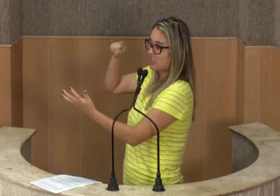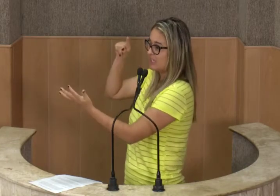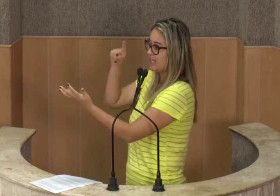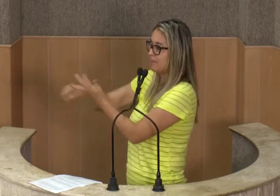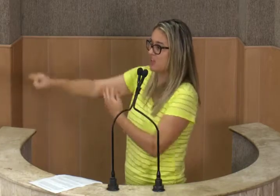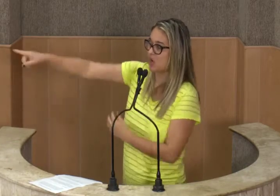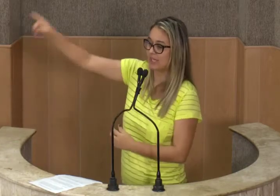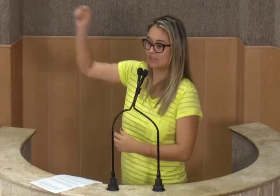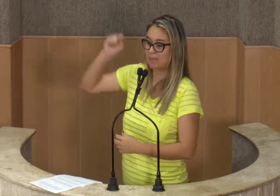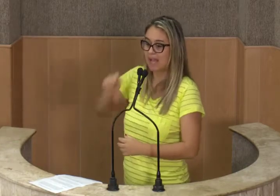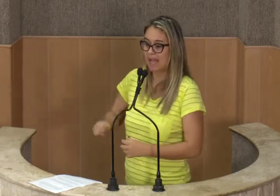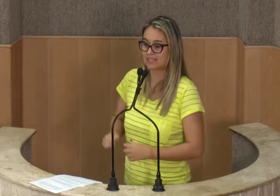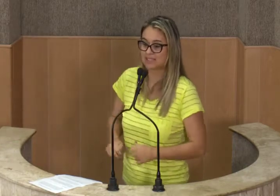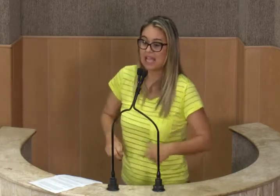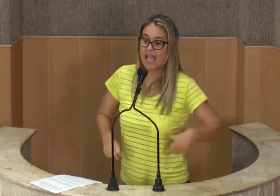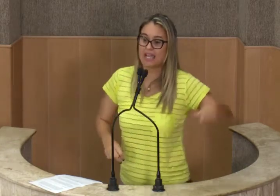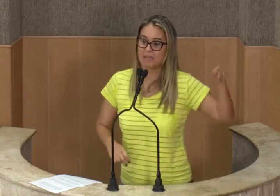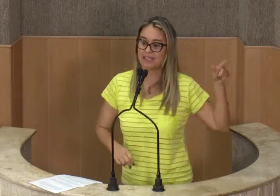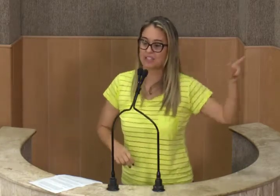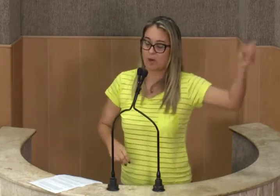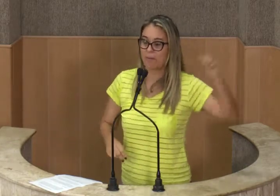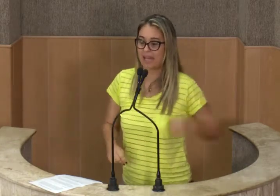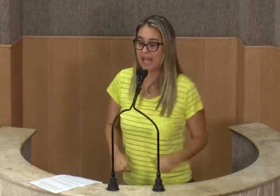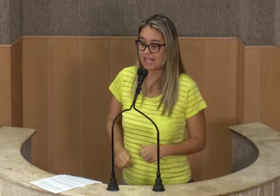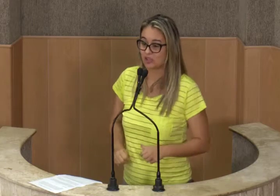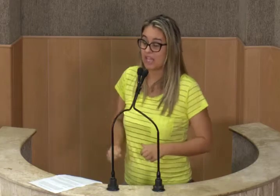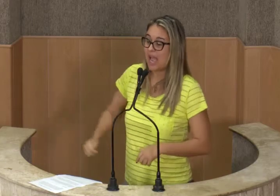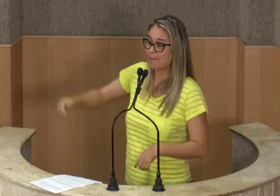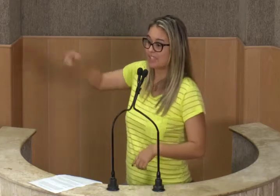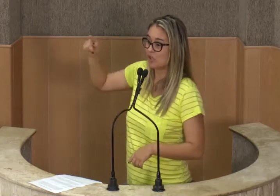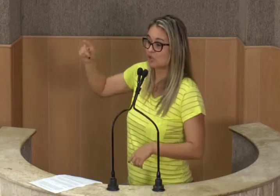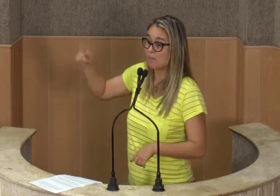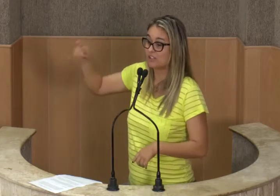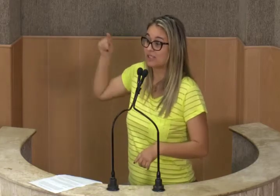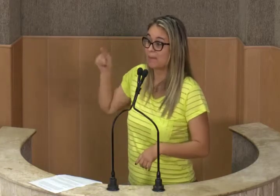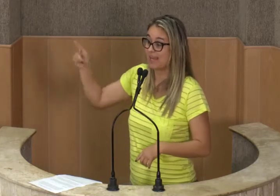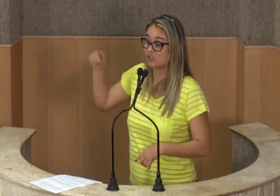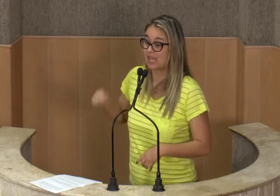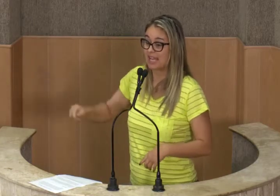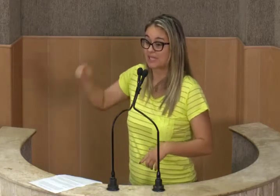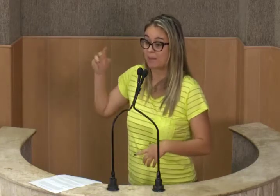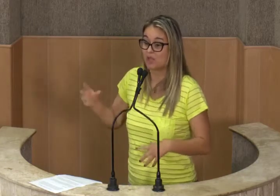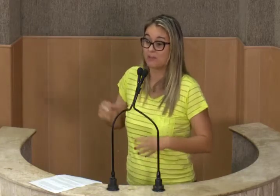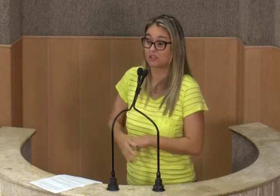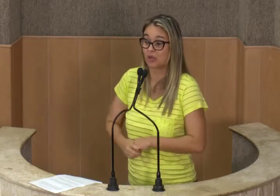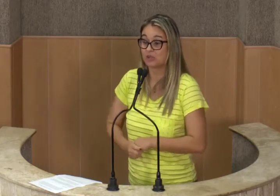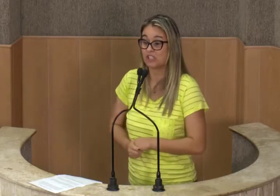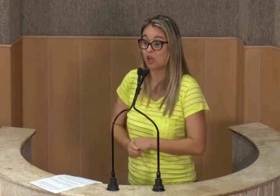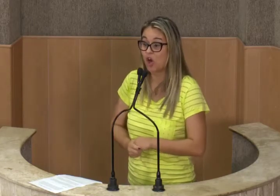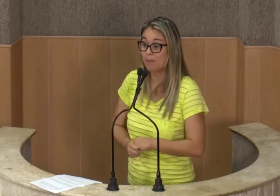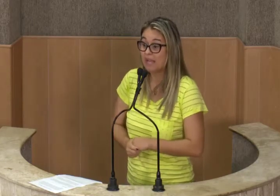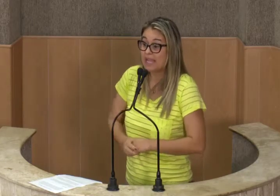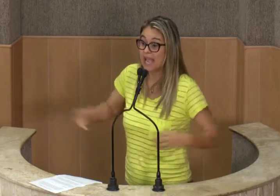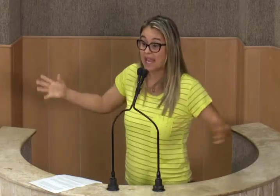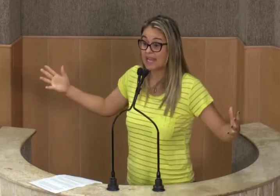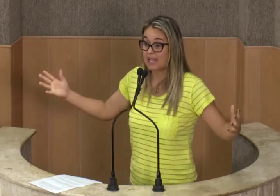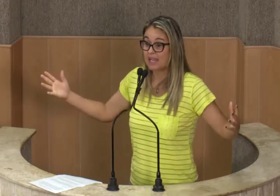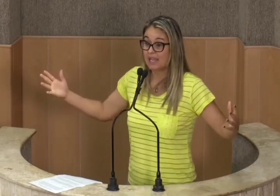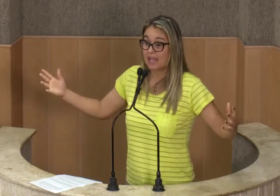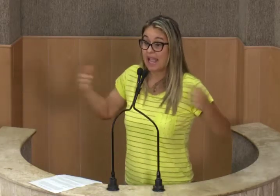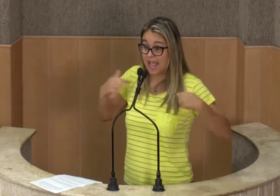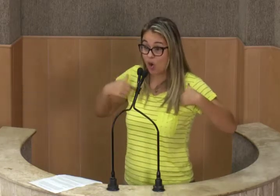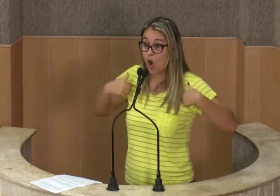É caixas de animais jogados em praças, é animais atropelados, é pessoas com medo de estar pegando calazar porque o animal está com sintoma. E